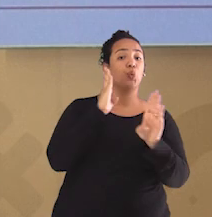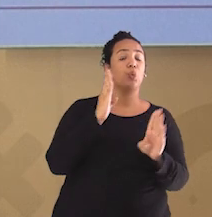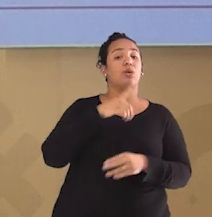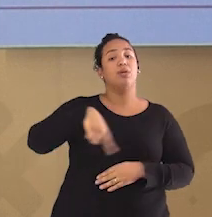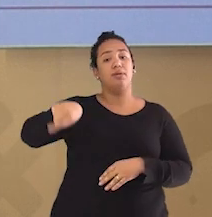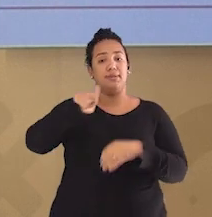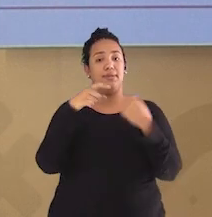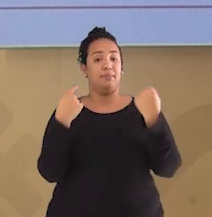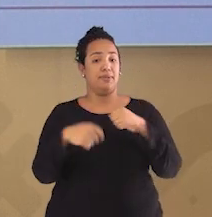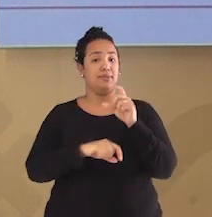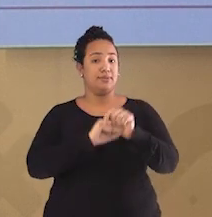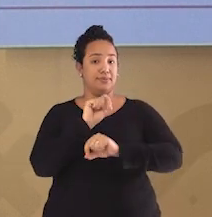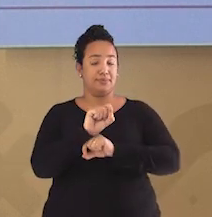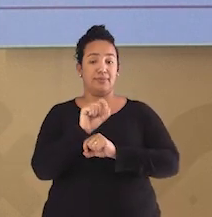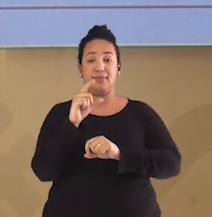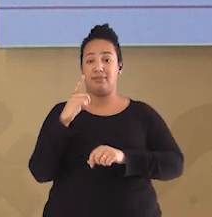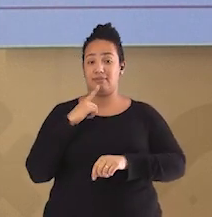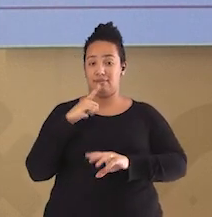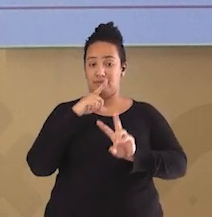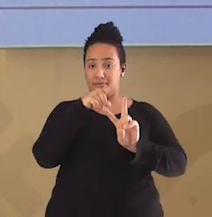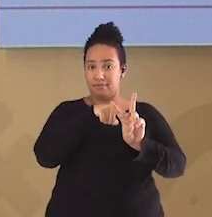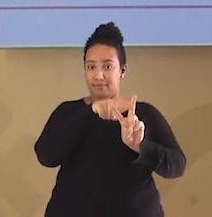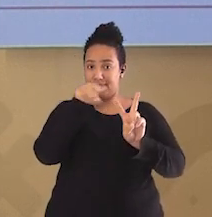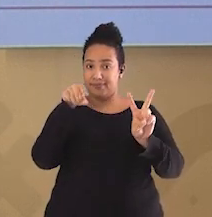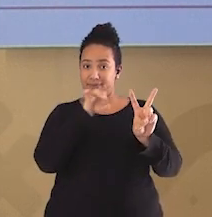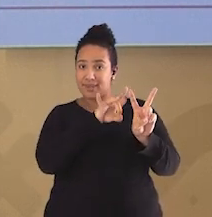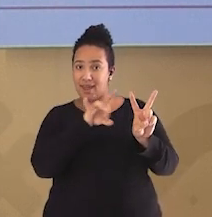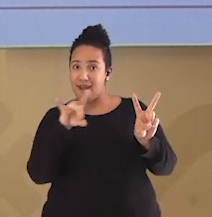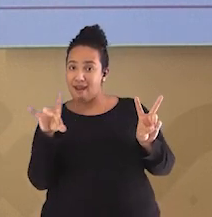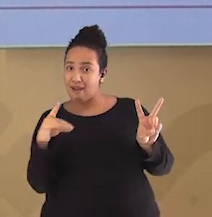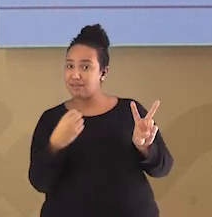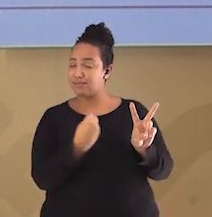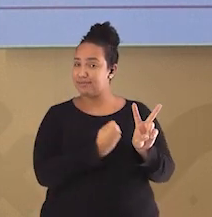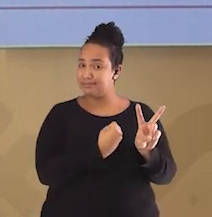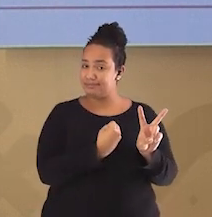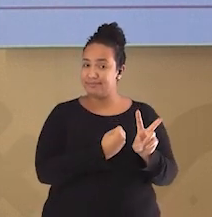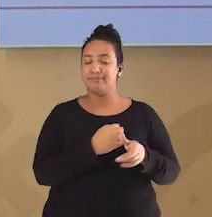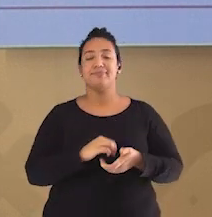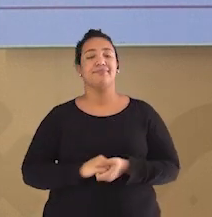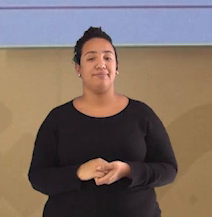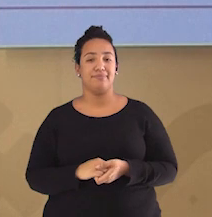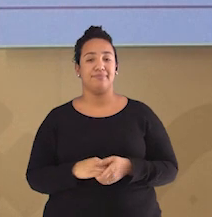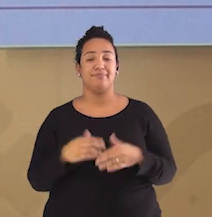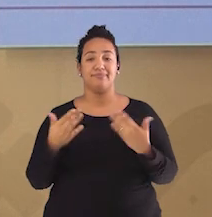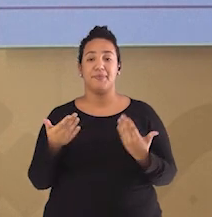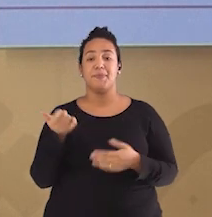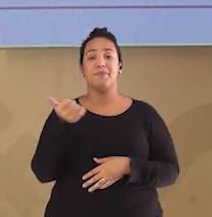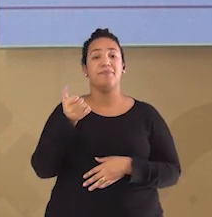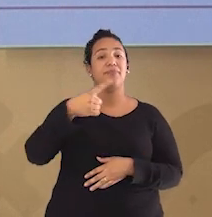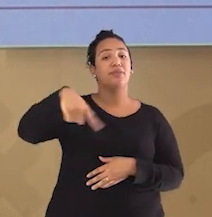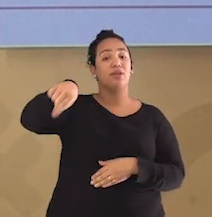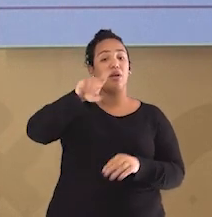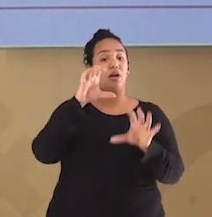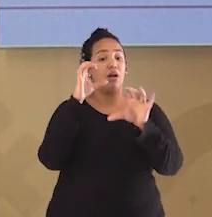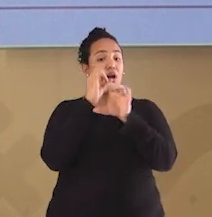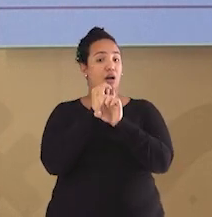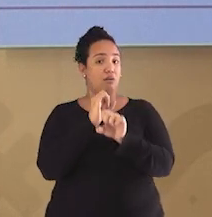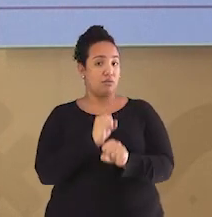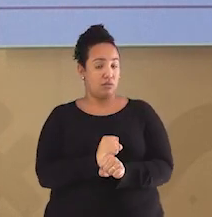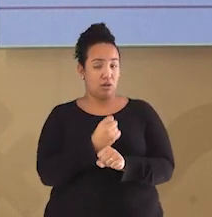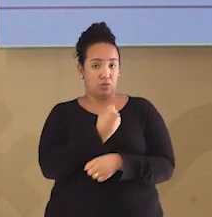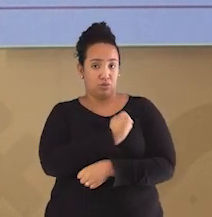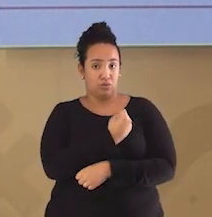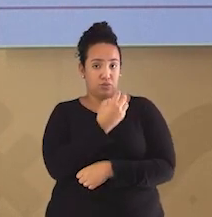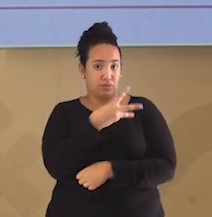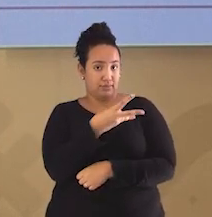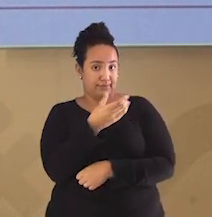nós vamos precisar tirar a raiz quadrada de cada um dos números. Primeiro, vamos calcular a raiz quadrada